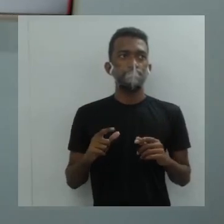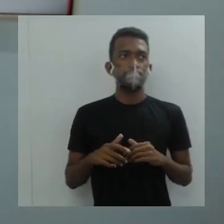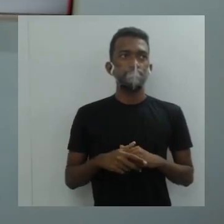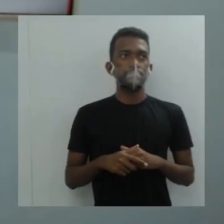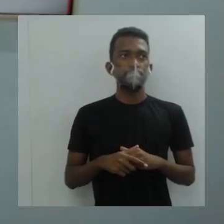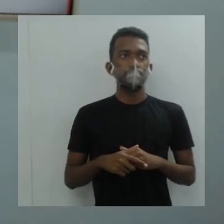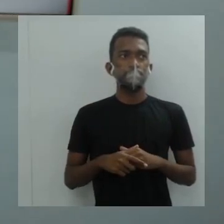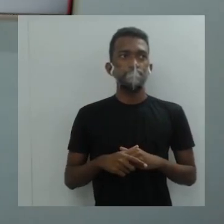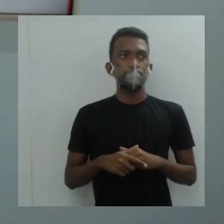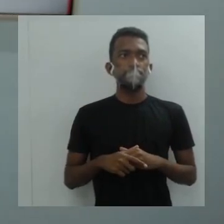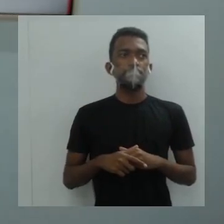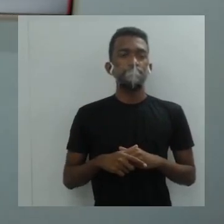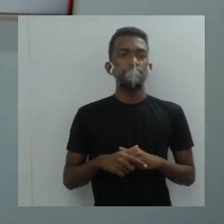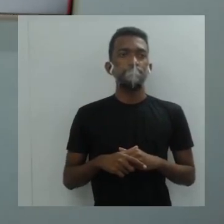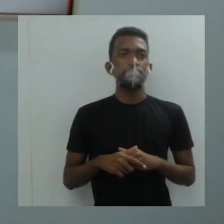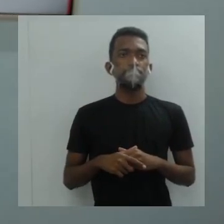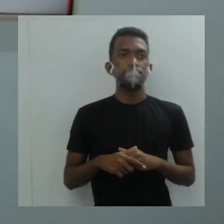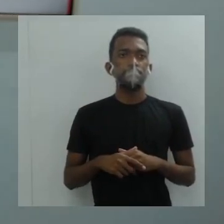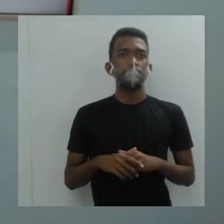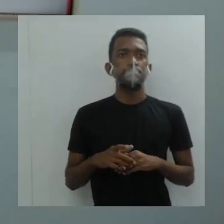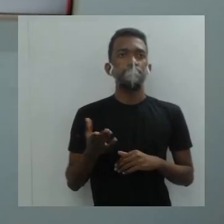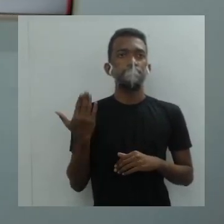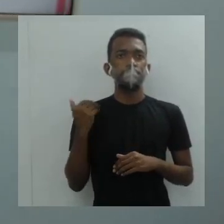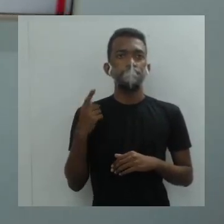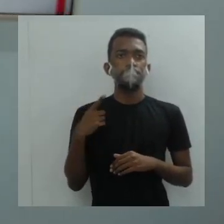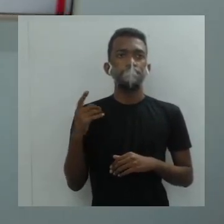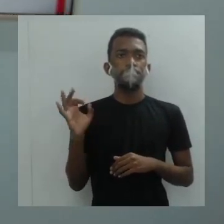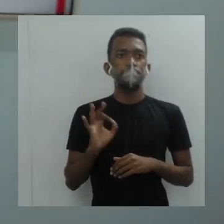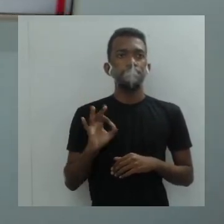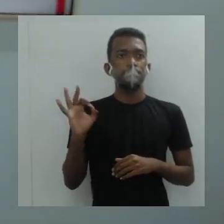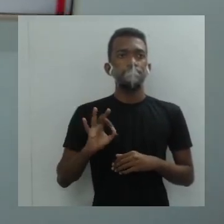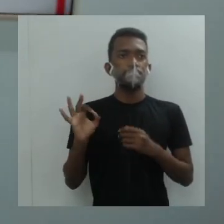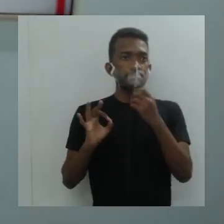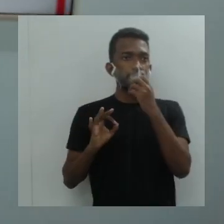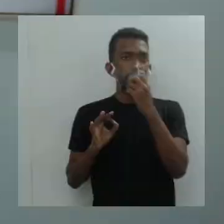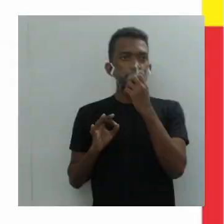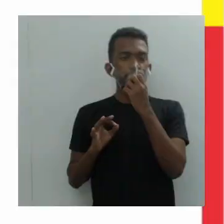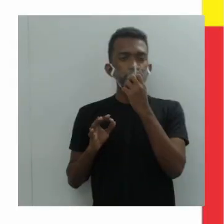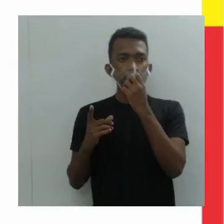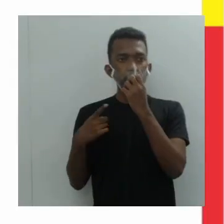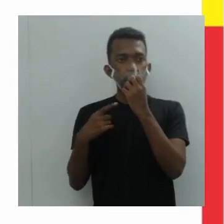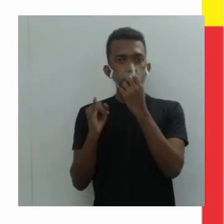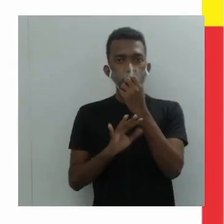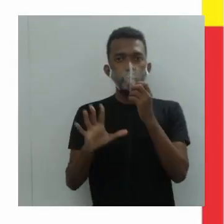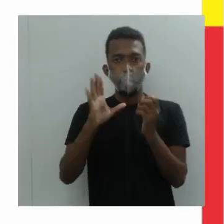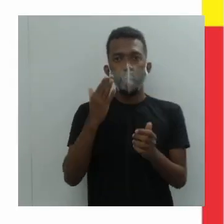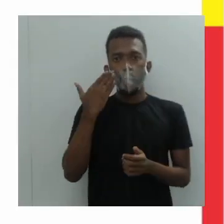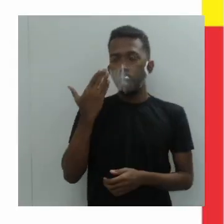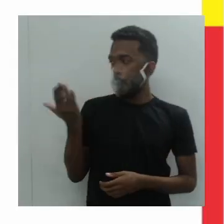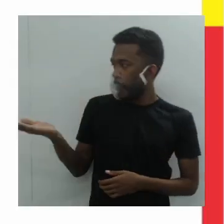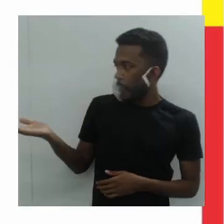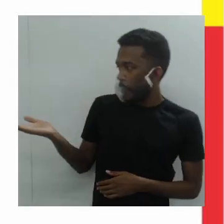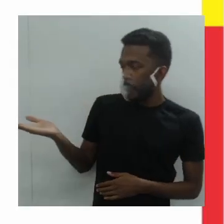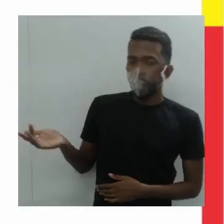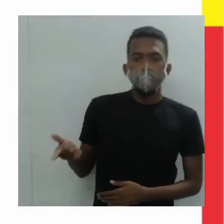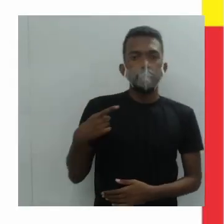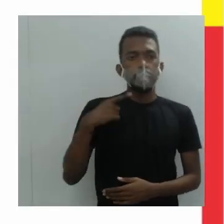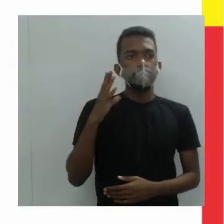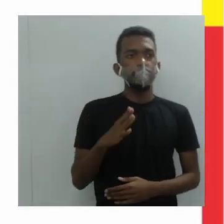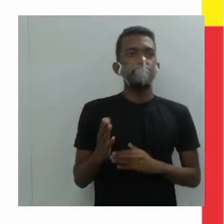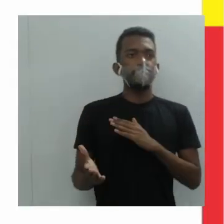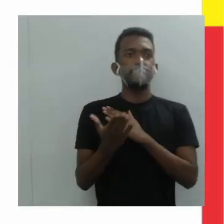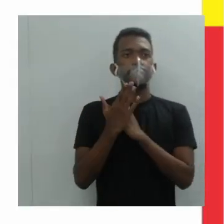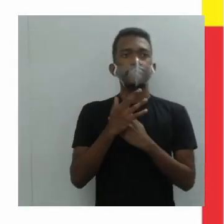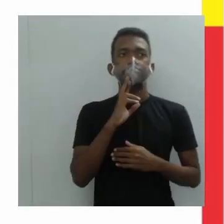vocês. Vejam que ali eu trago um percentual e trago essa tela aqui, ó, que vai ajudar a gente a